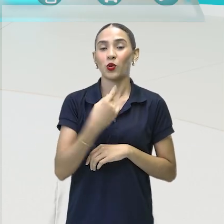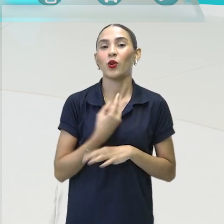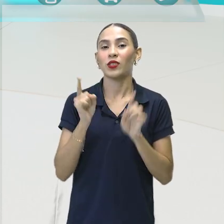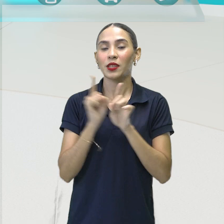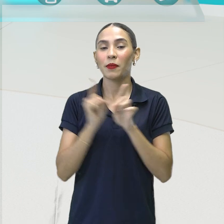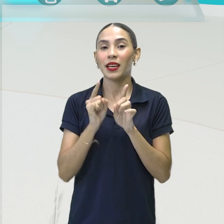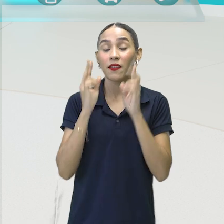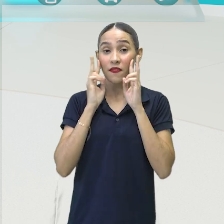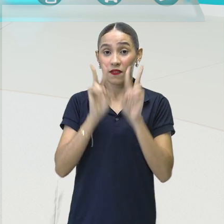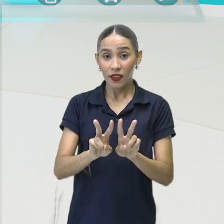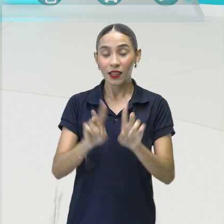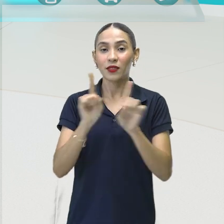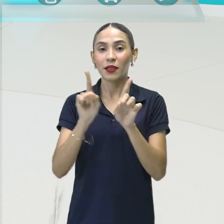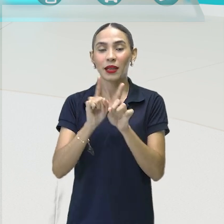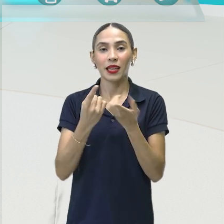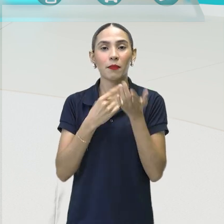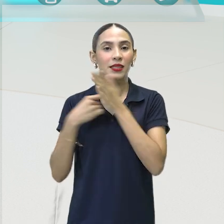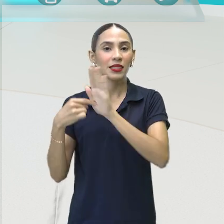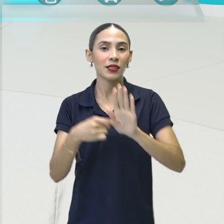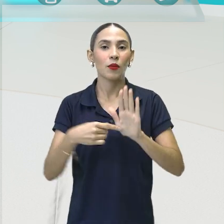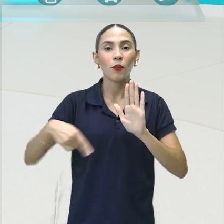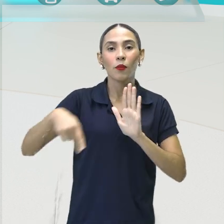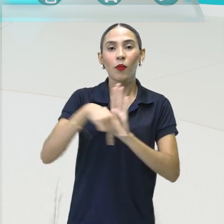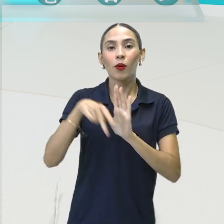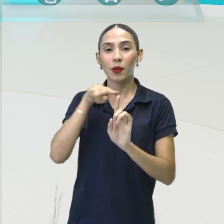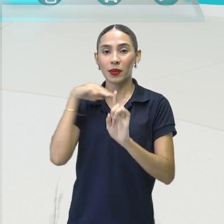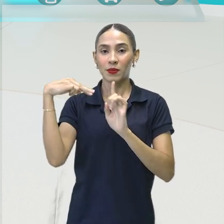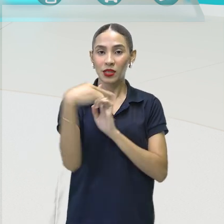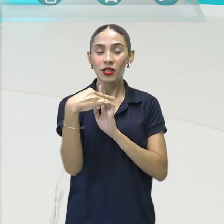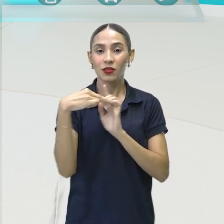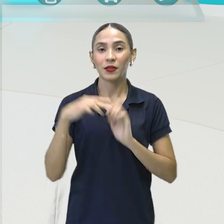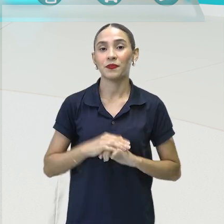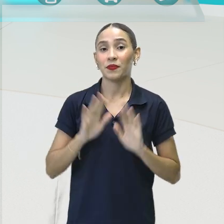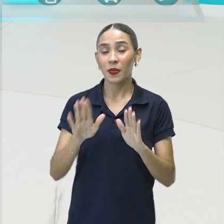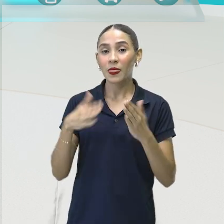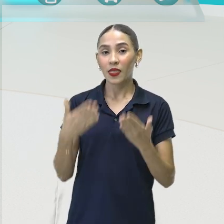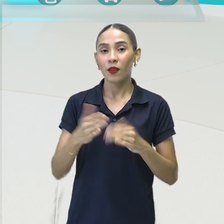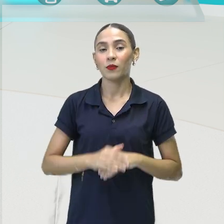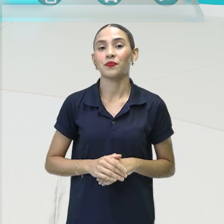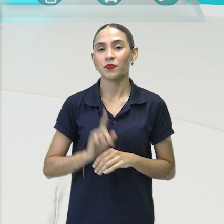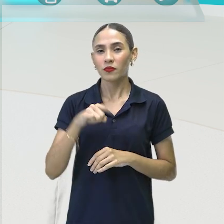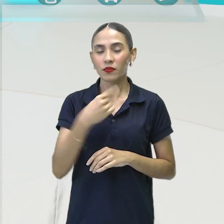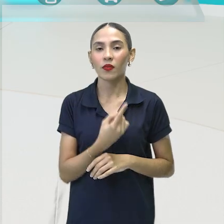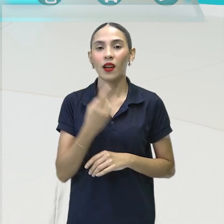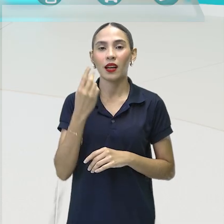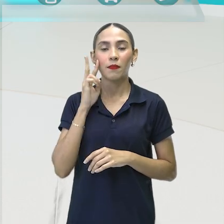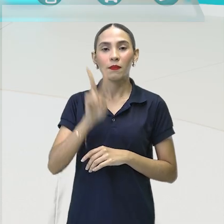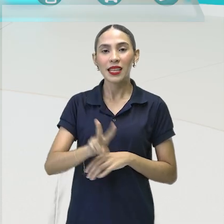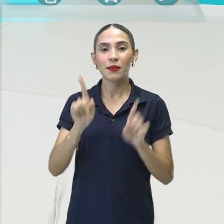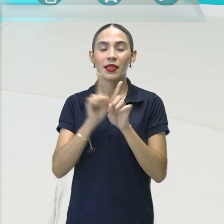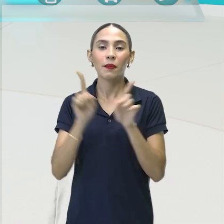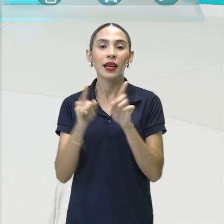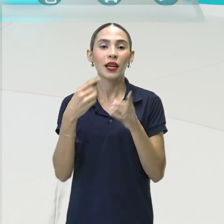nós estamos vendo e passamos a trazer a nossa interpretação. Então, aqui nós vamos